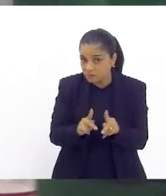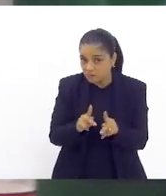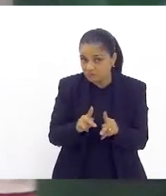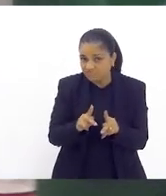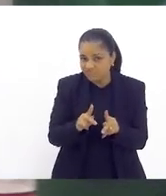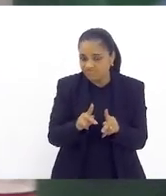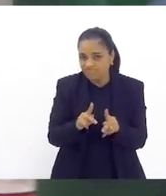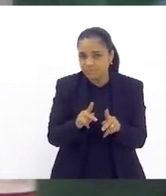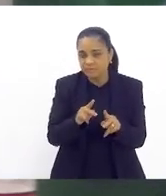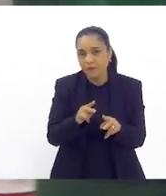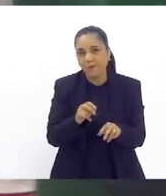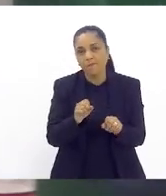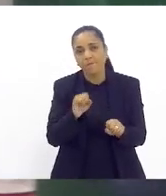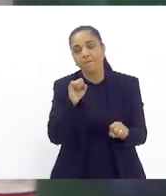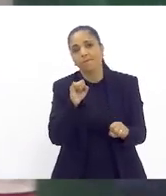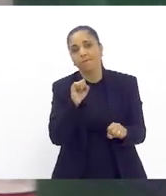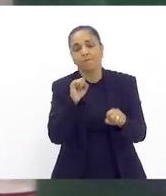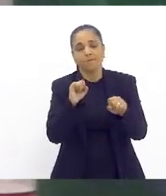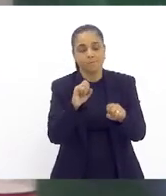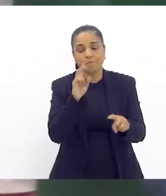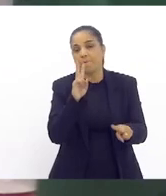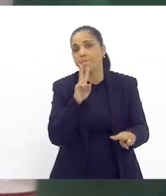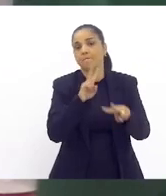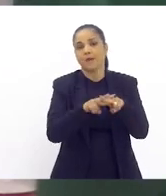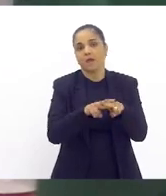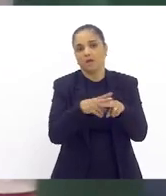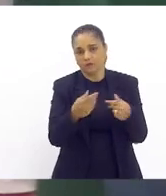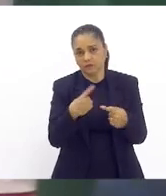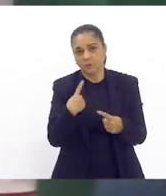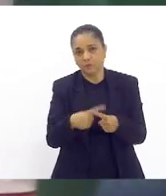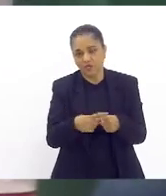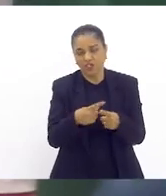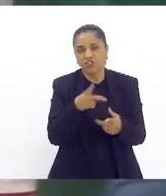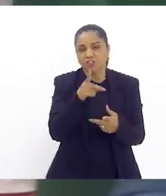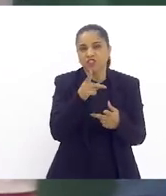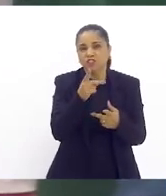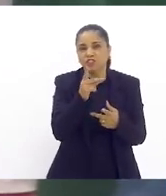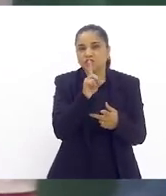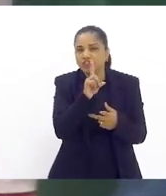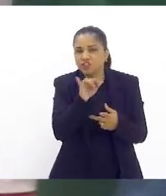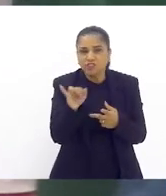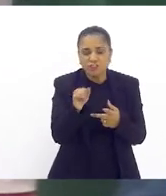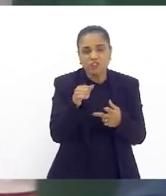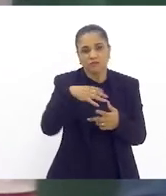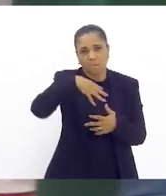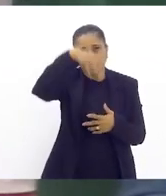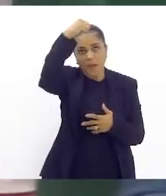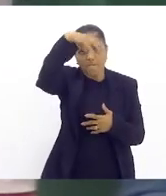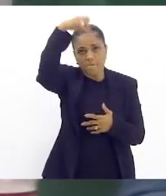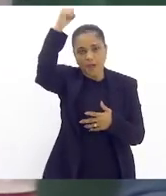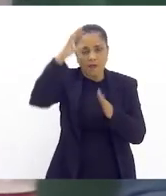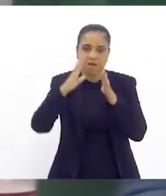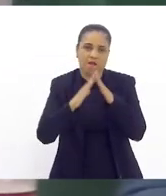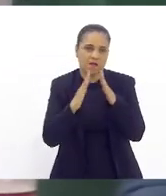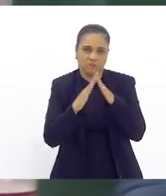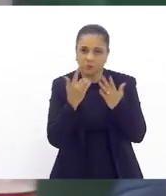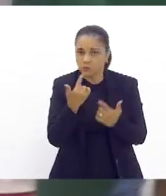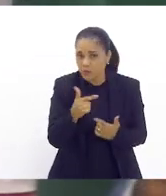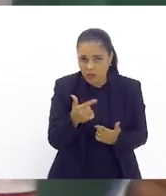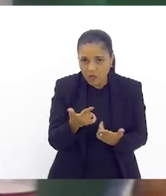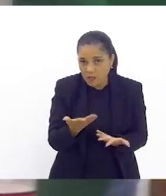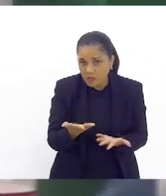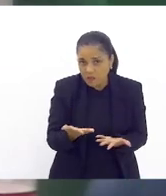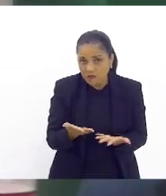impotente diante de dias seguidos enfrentando a falta de luz que se